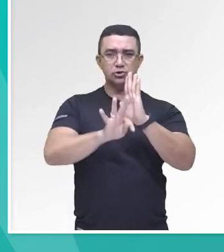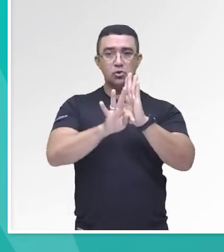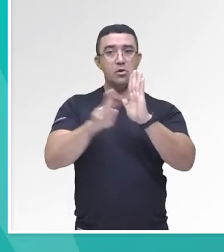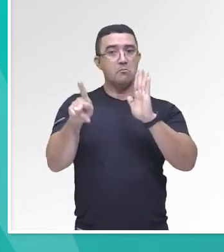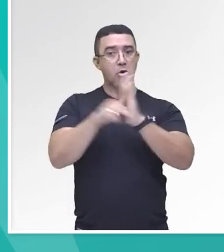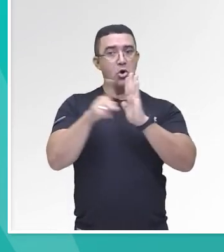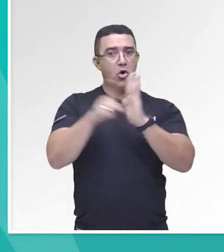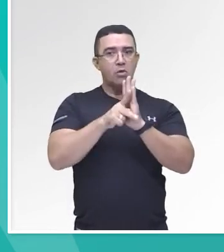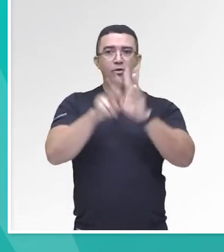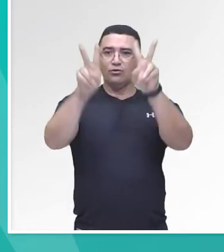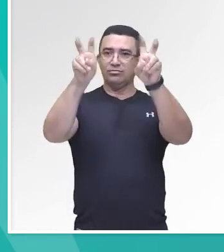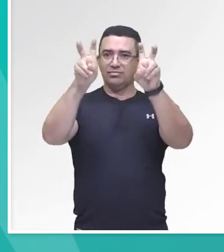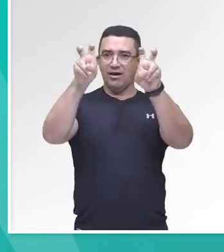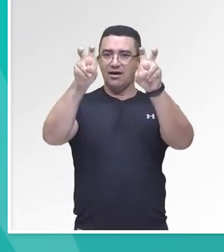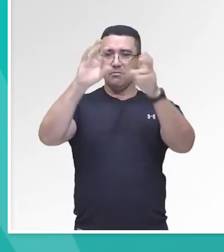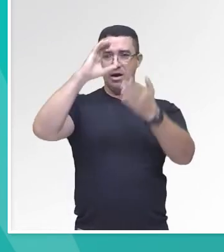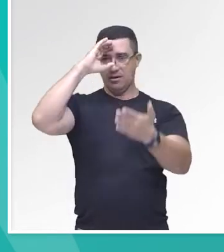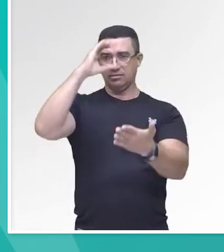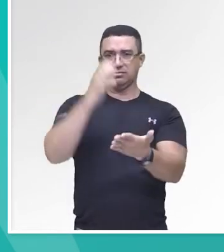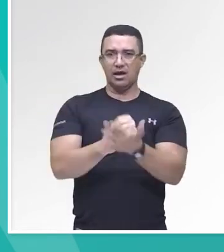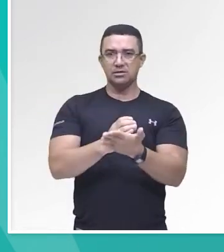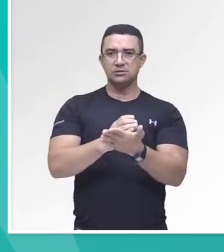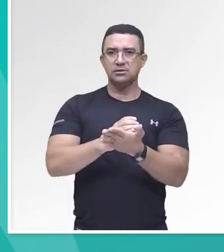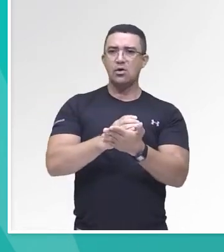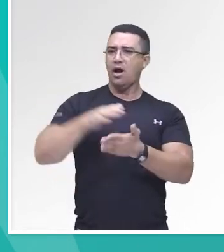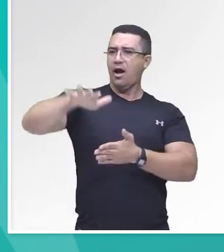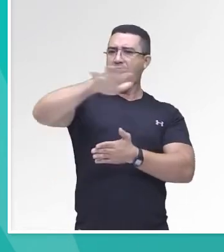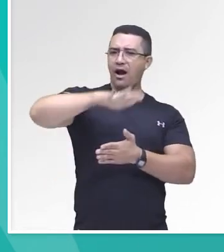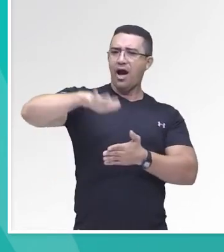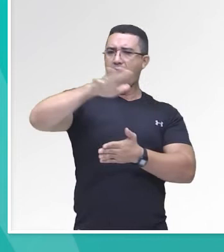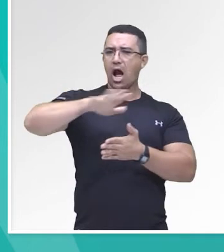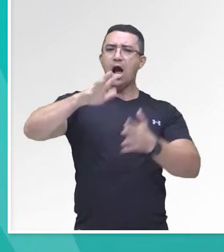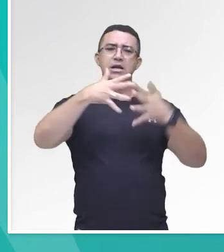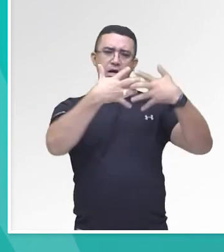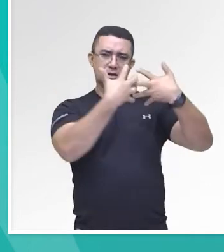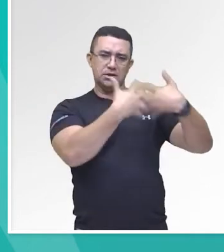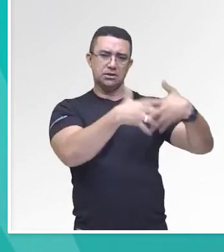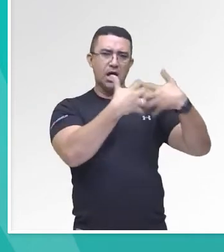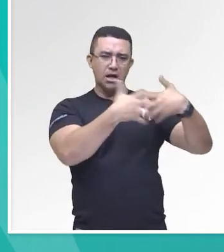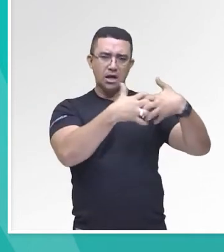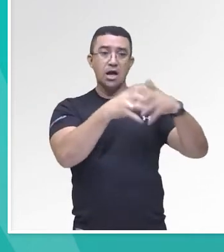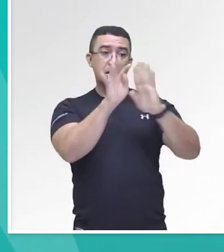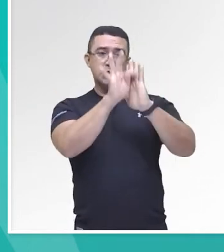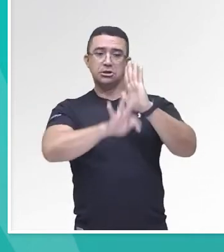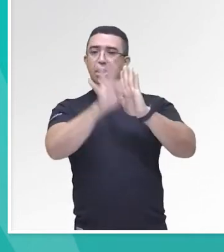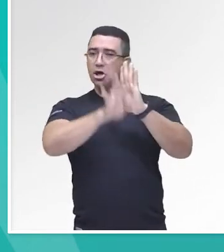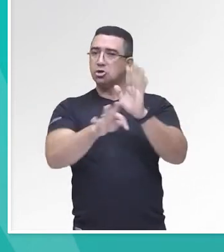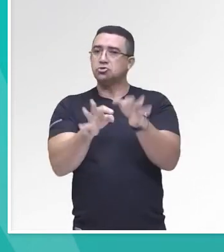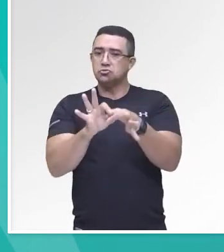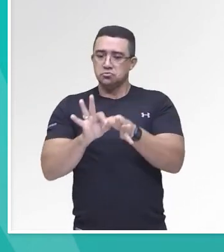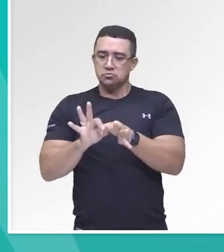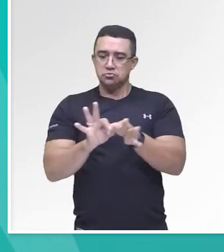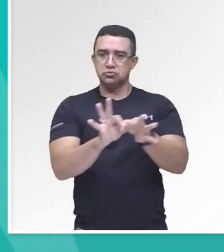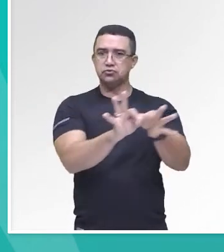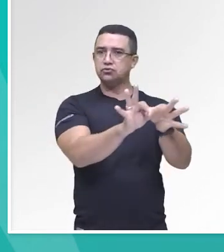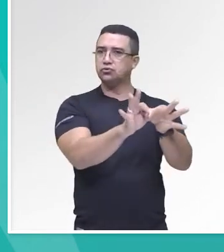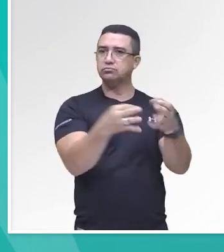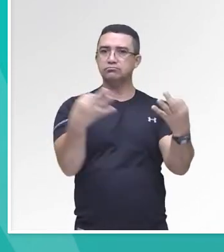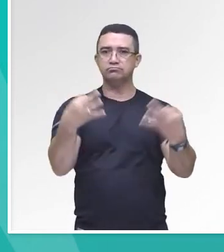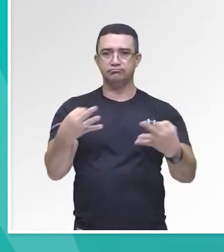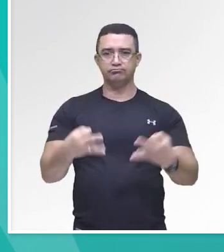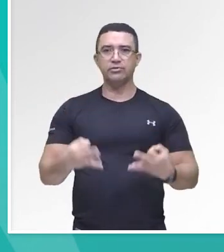que faz com que no campo das ideias o texto permaneça coerente. Além disso, o processo coesivo